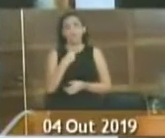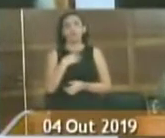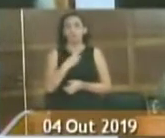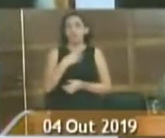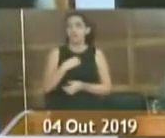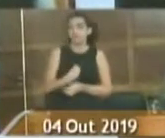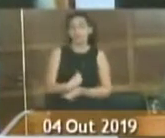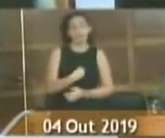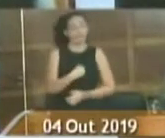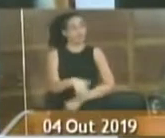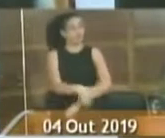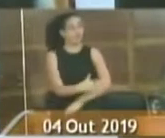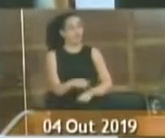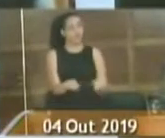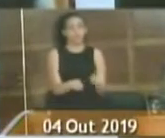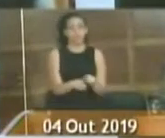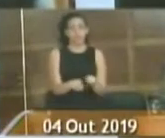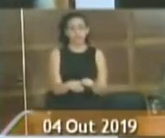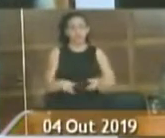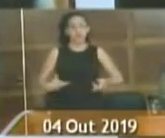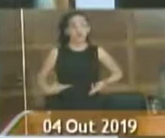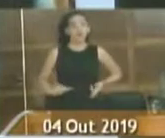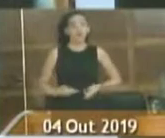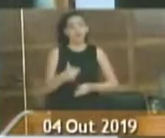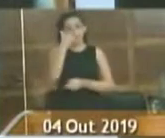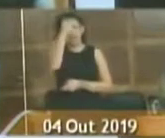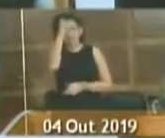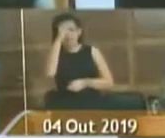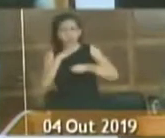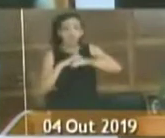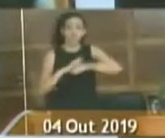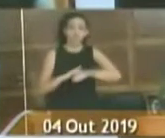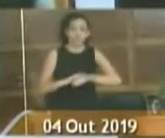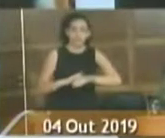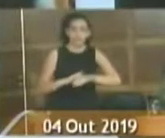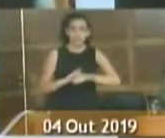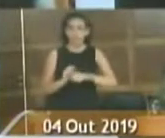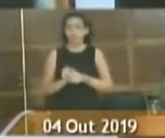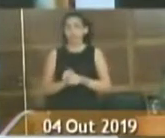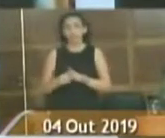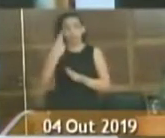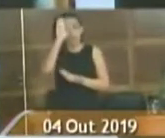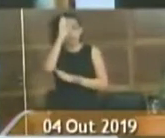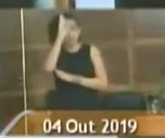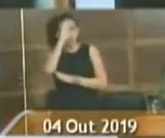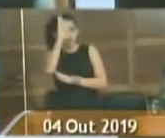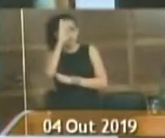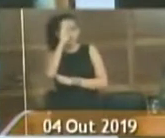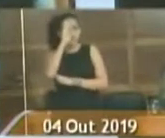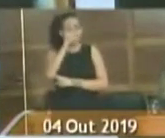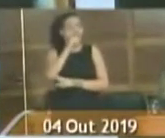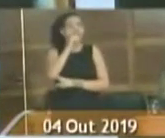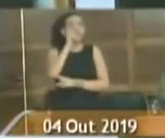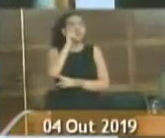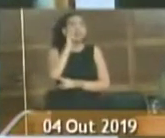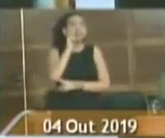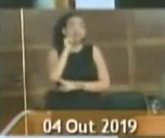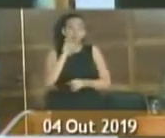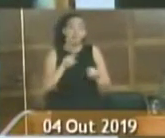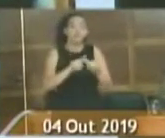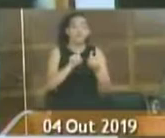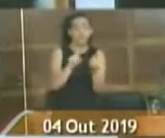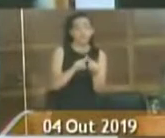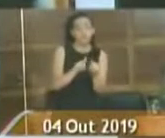ficar na rua. Com a castração, a gente evita doenças, né, principalmente nas fêmeas, mas também nos